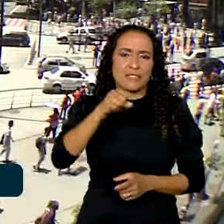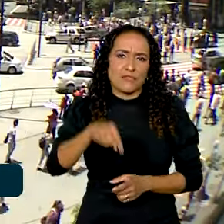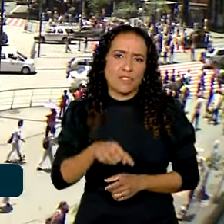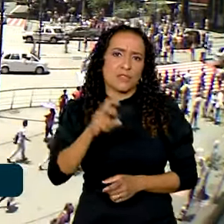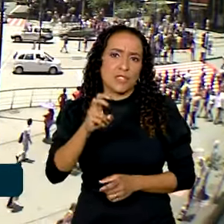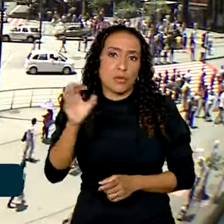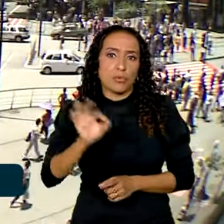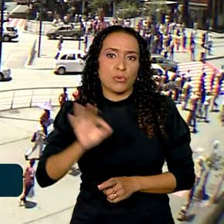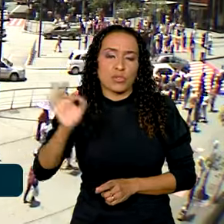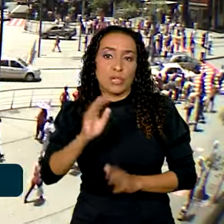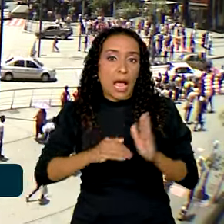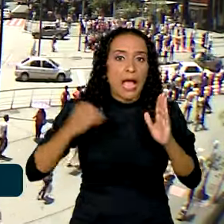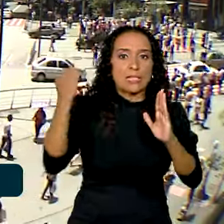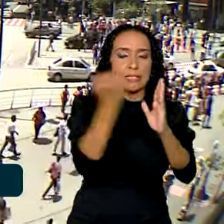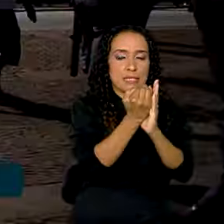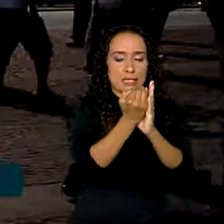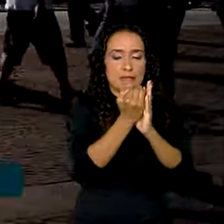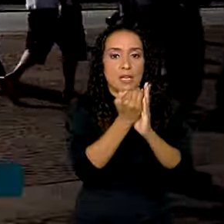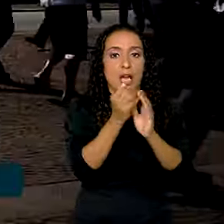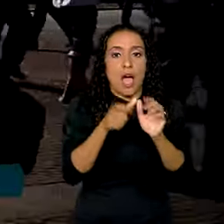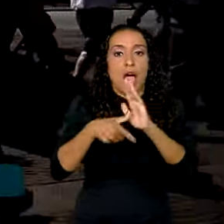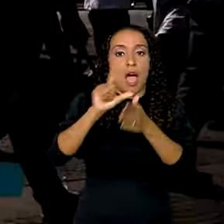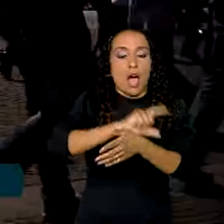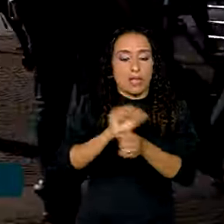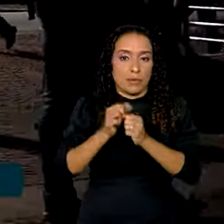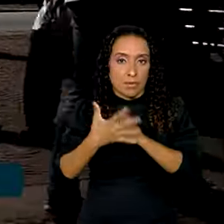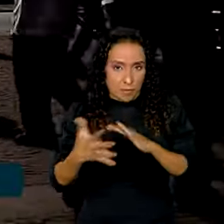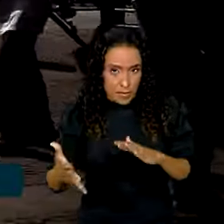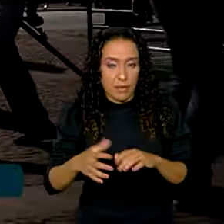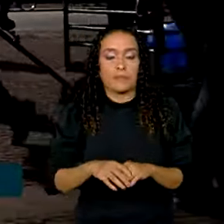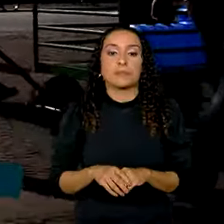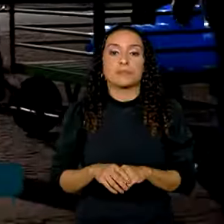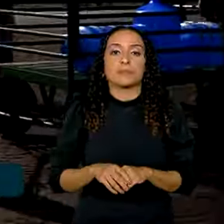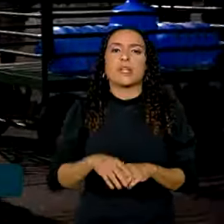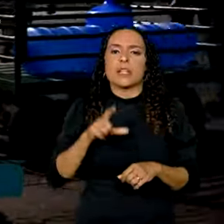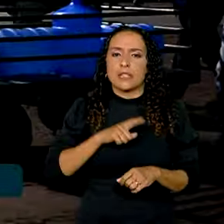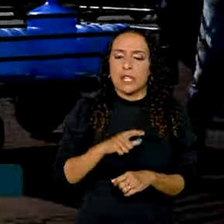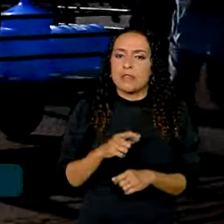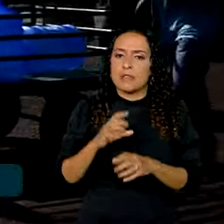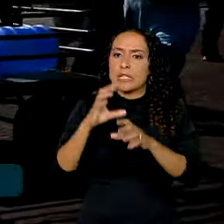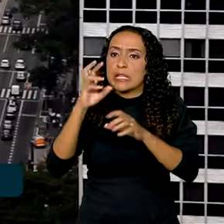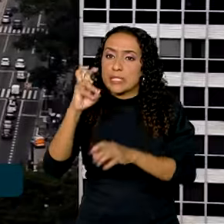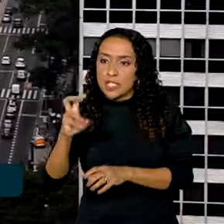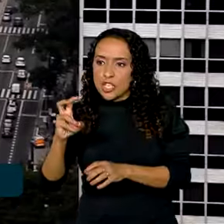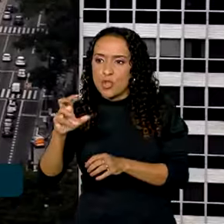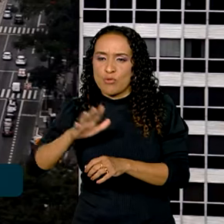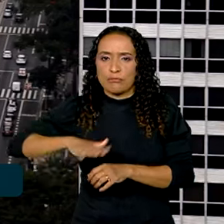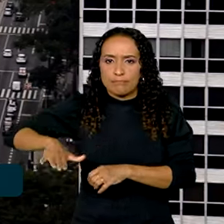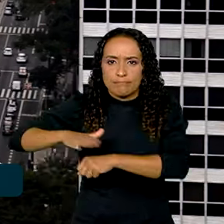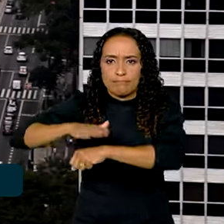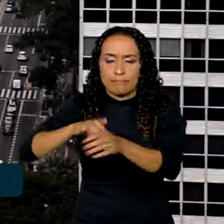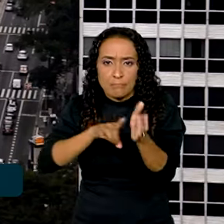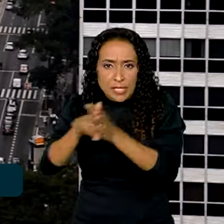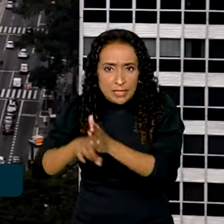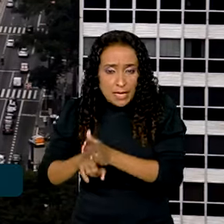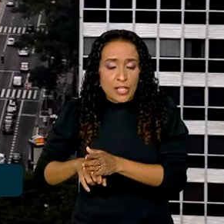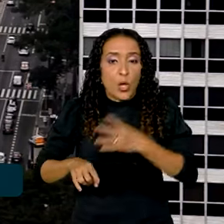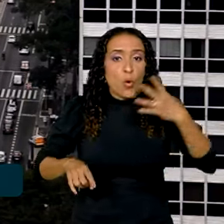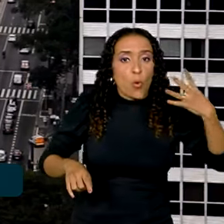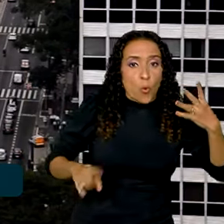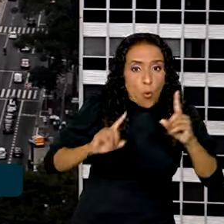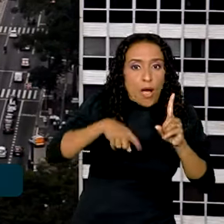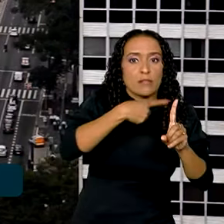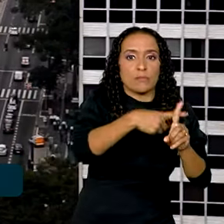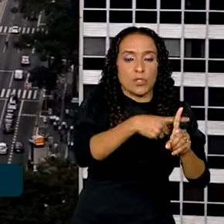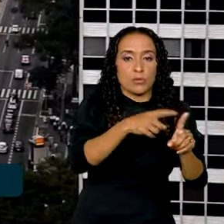13,5% acima do patamar pré-pandemia. Houve crescimento em 4 das 5 atividades pesquisadas pelo IBGE, com